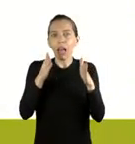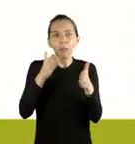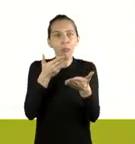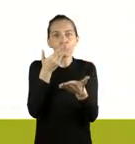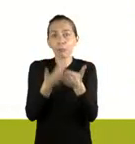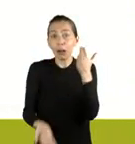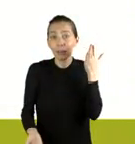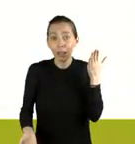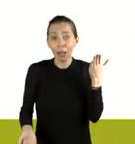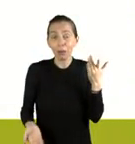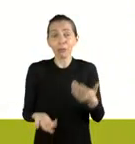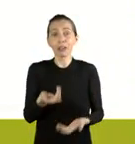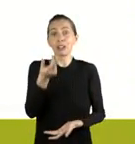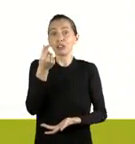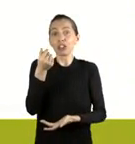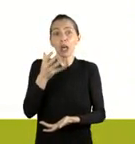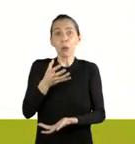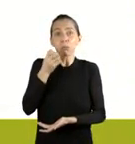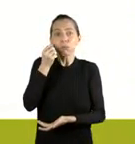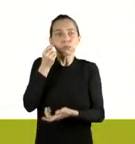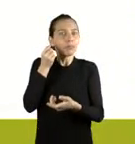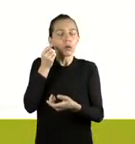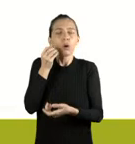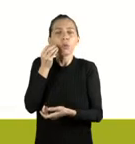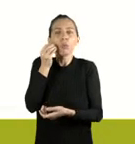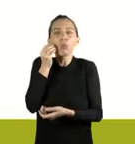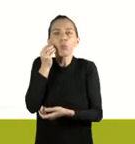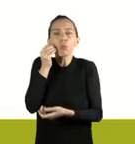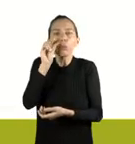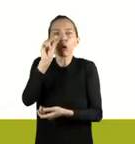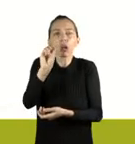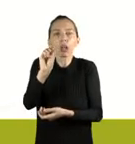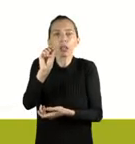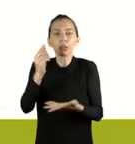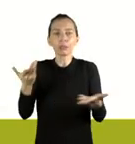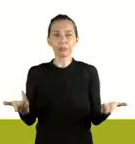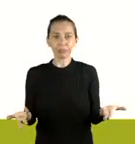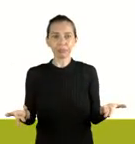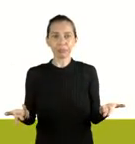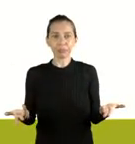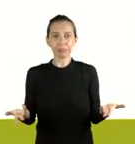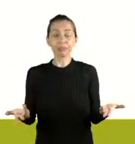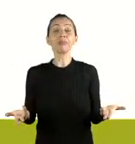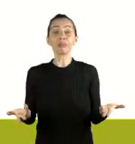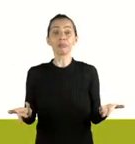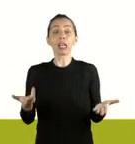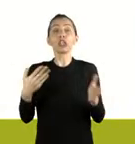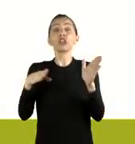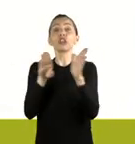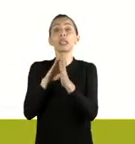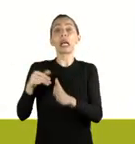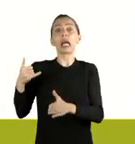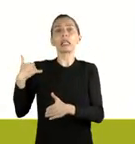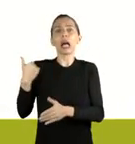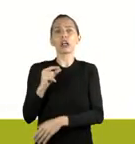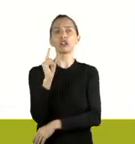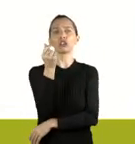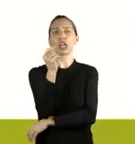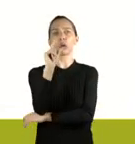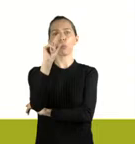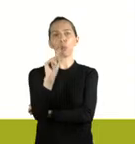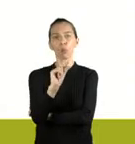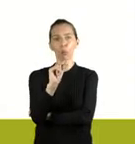Ele está aqui quase na meia-idade, começa a acumular um pouco de patrimônio. Chega na terceira idade com pouco